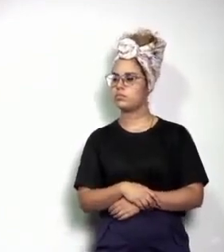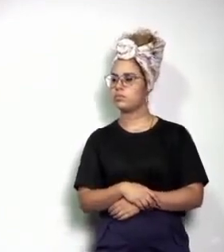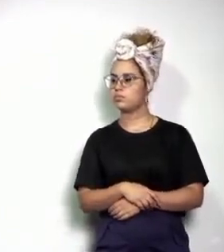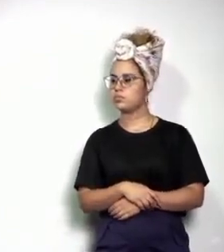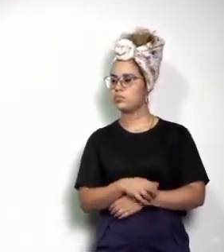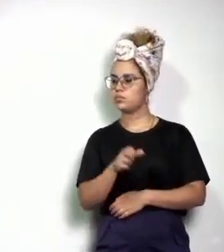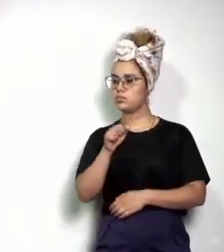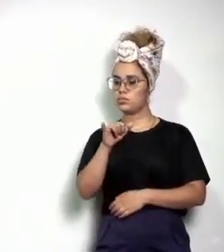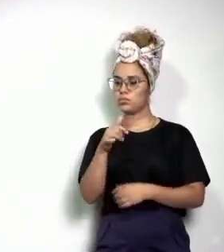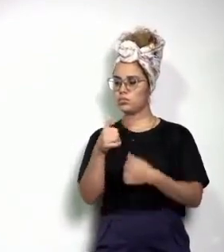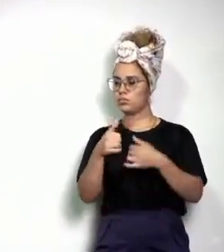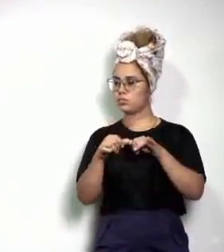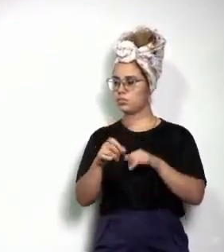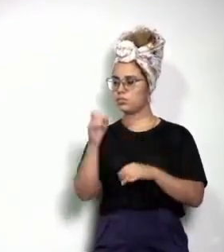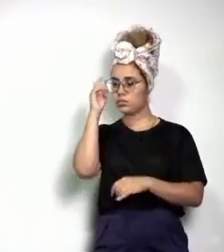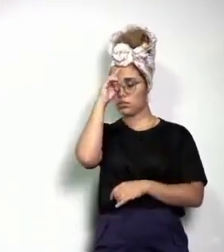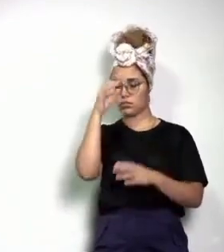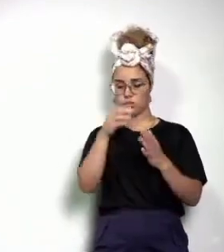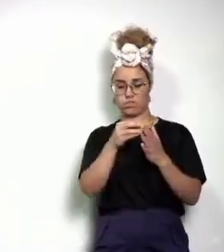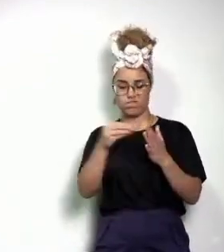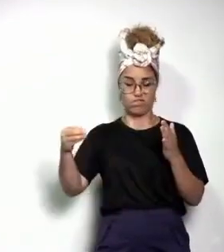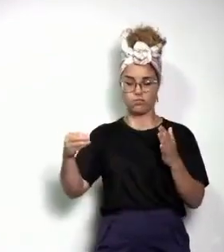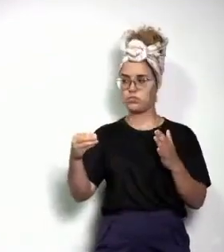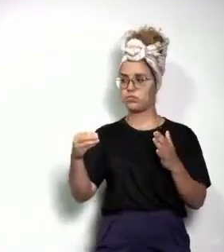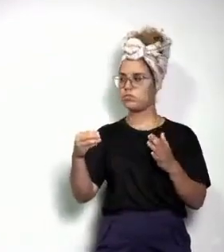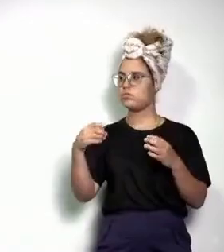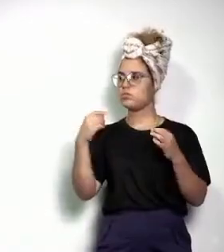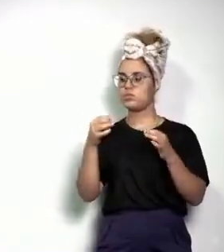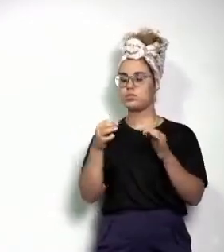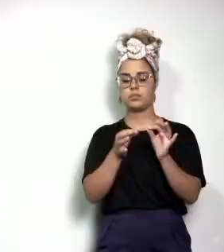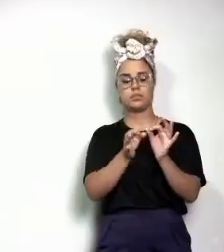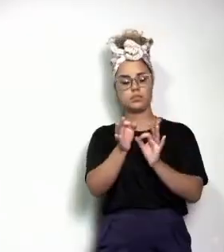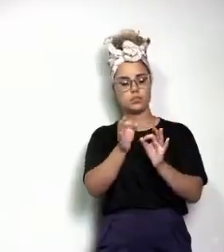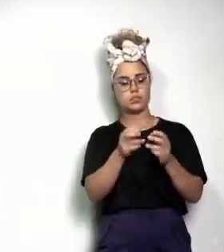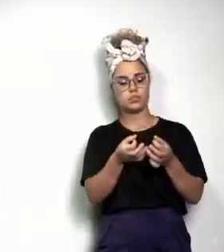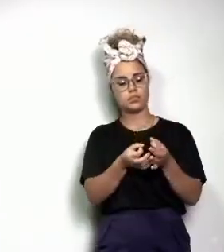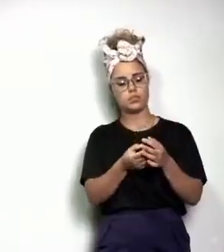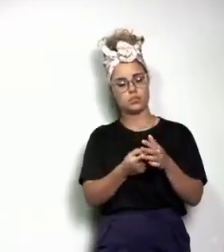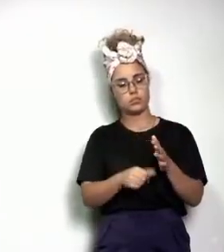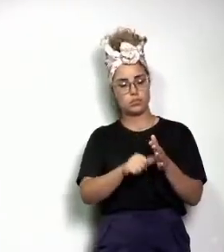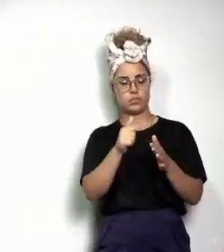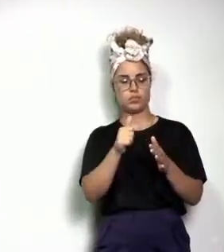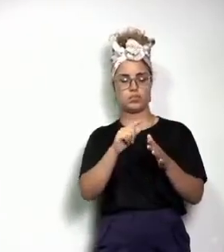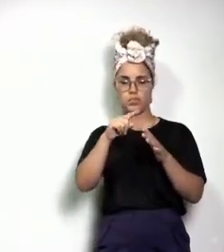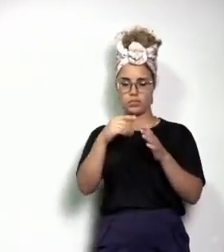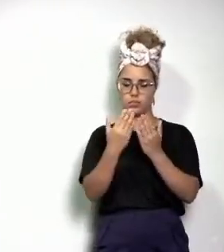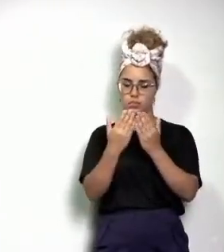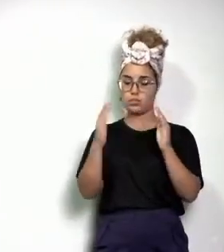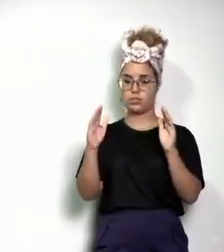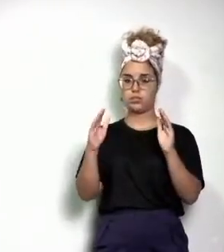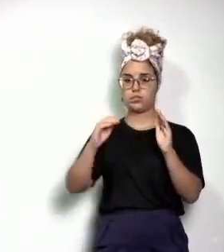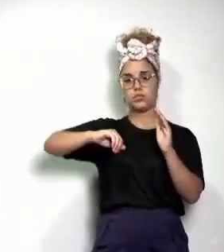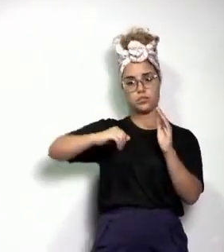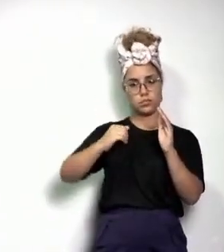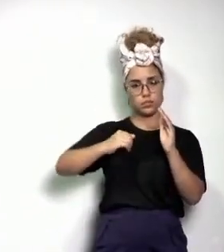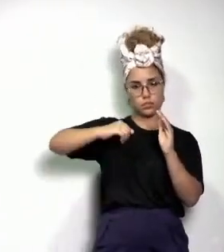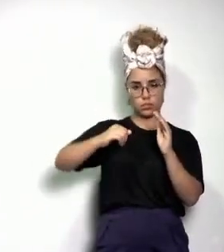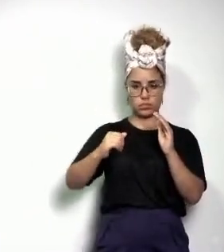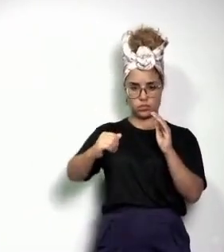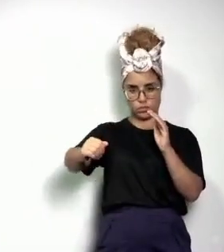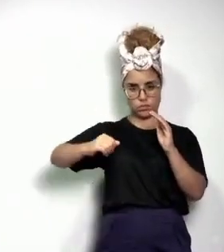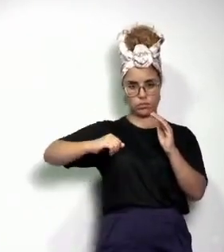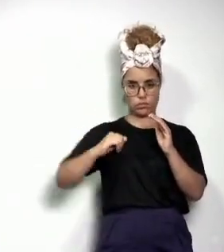Se tiver difícil de puxar, que no caso está, ajusta aqui primeiro. Você pode abrir o braço articulado.